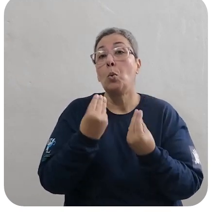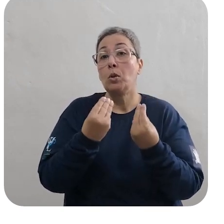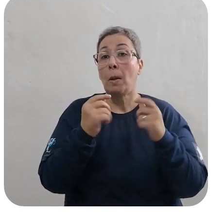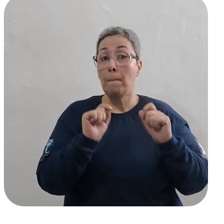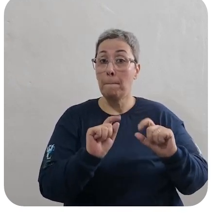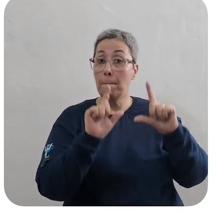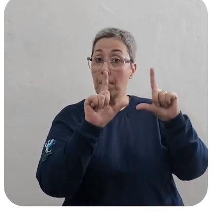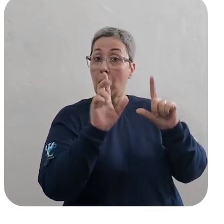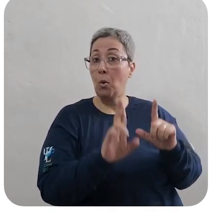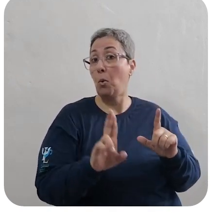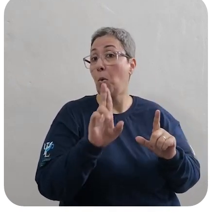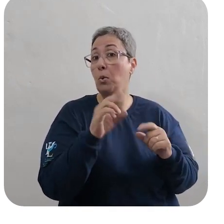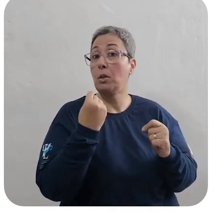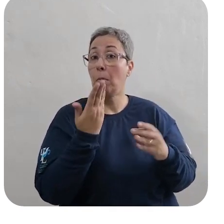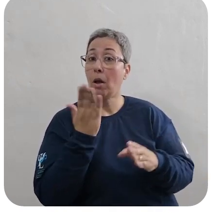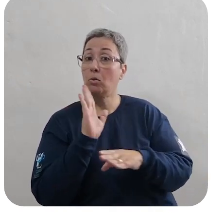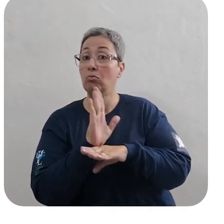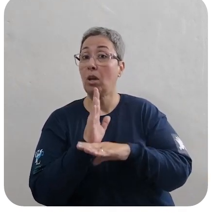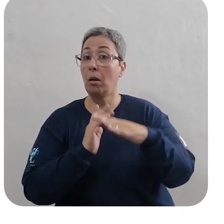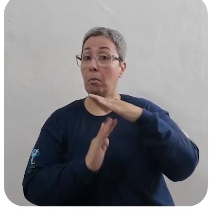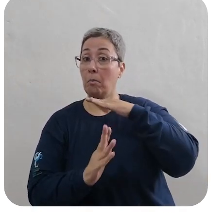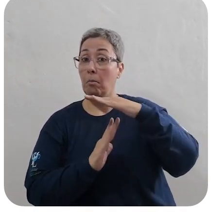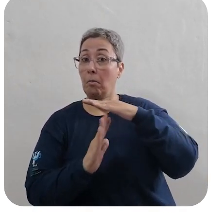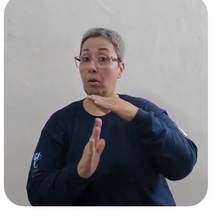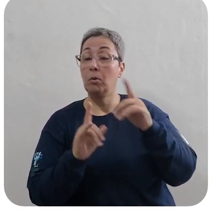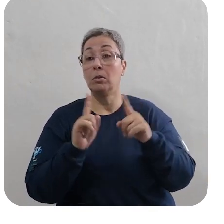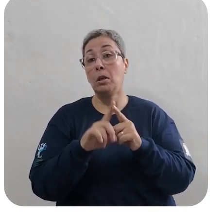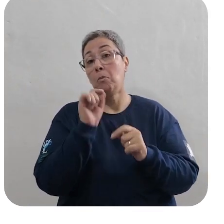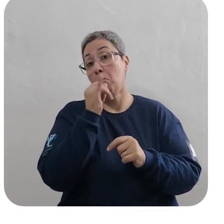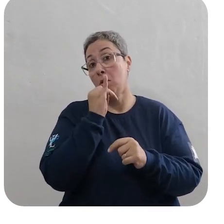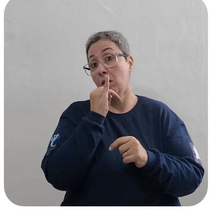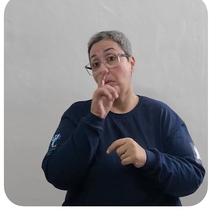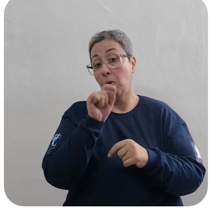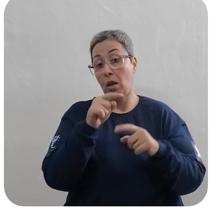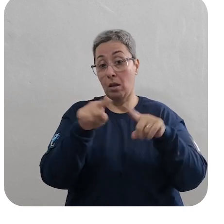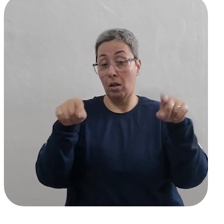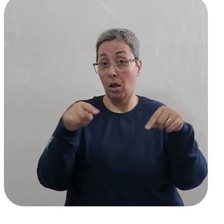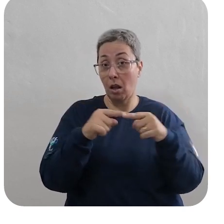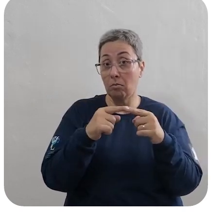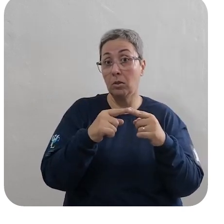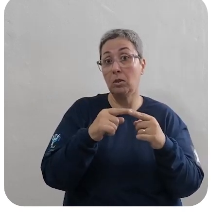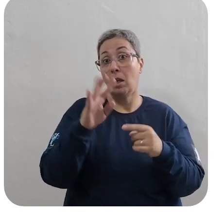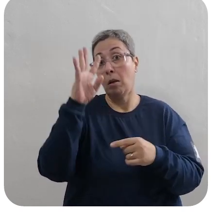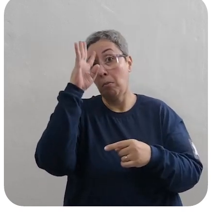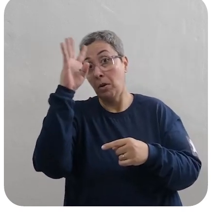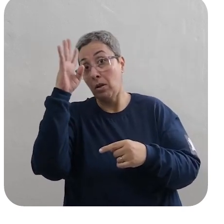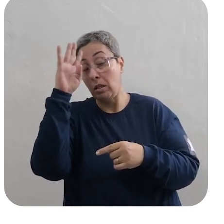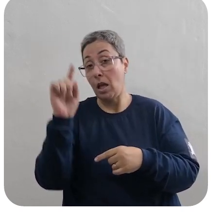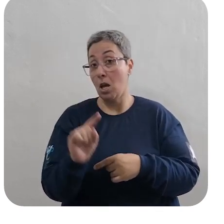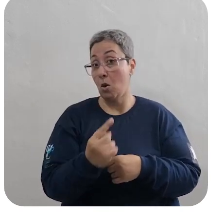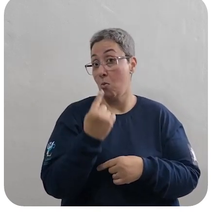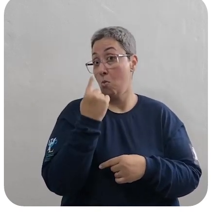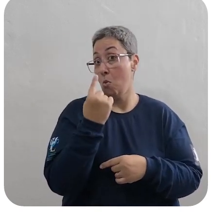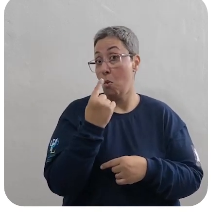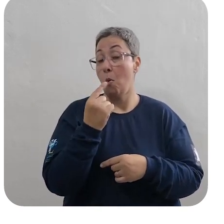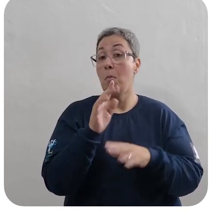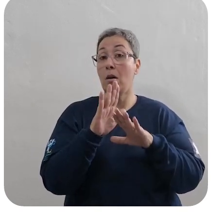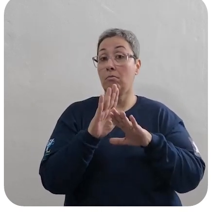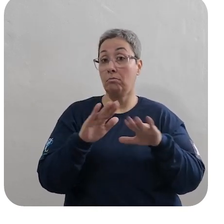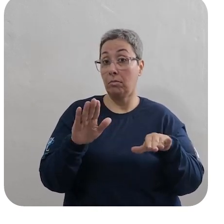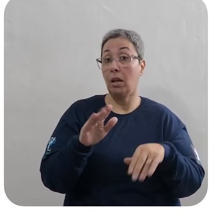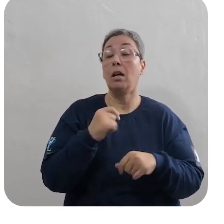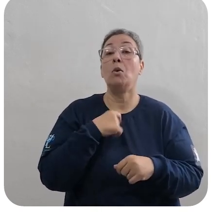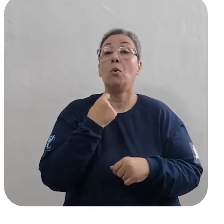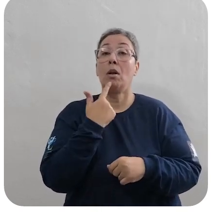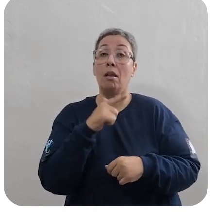Utilizamos estas placas para auxiliar as crianças migrantes. No caso desta turma hipotética, temos uma criança que fala